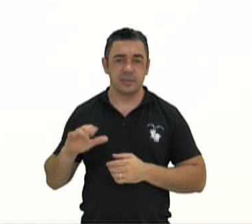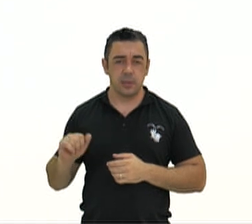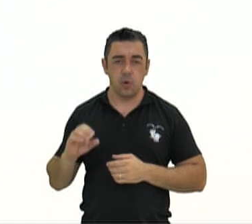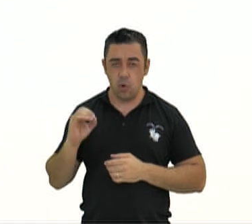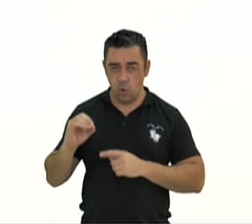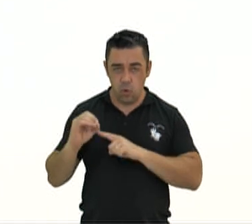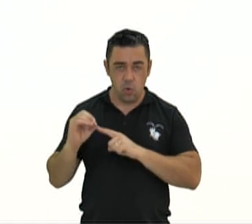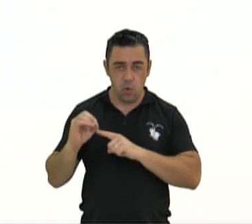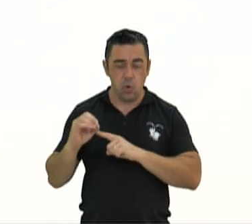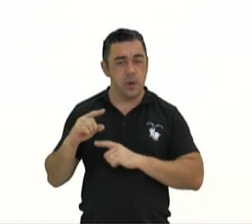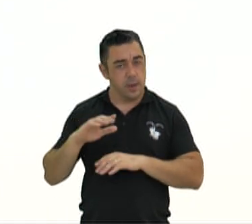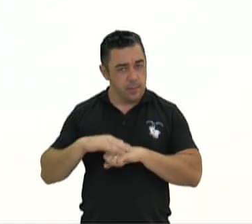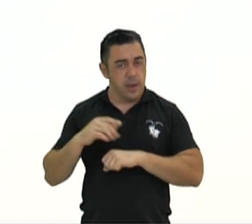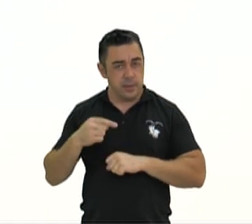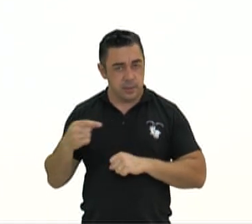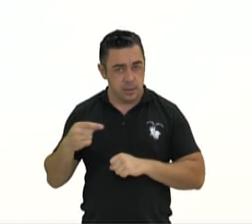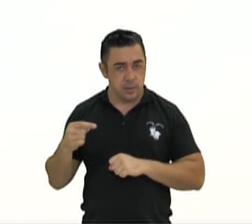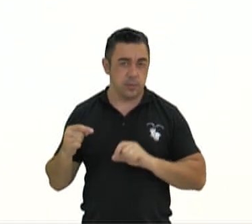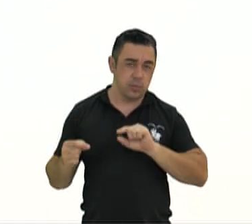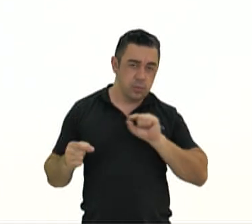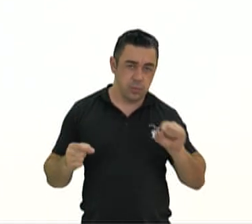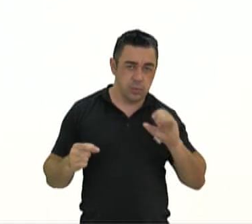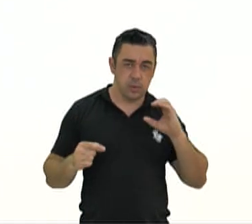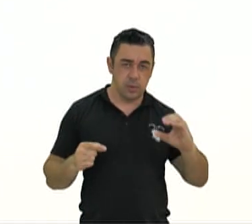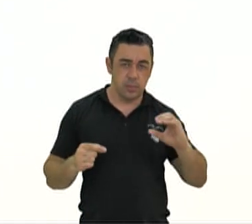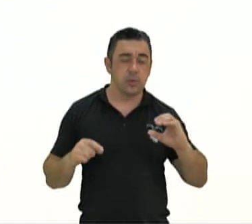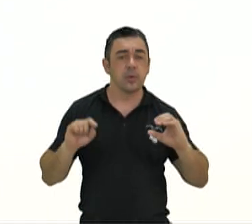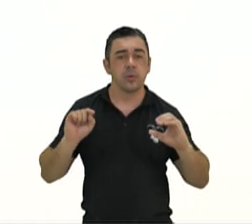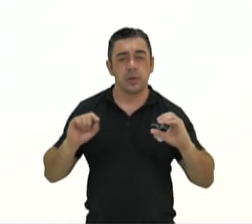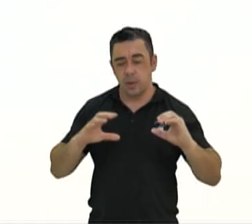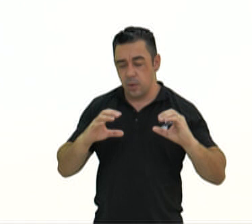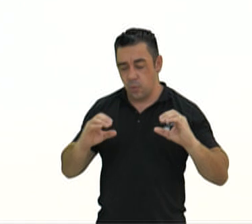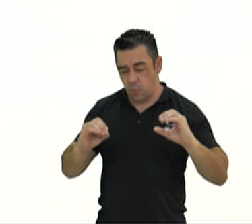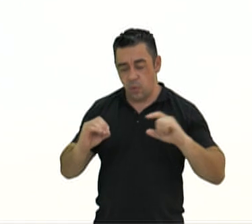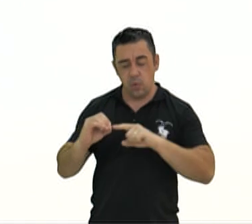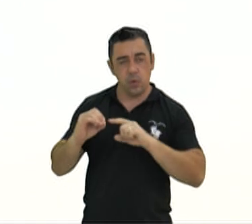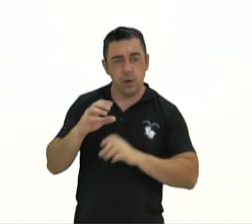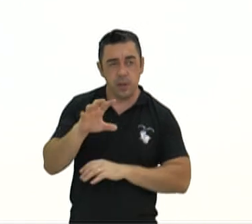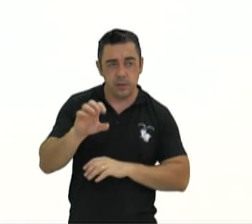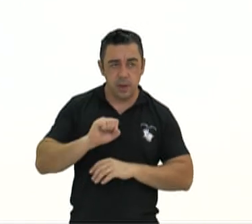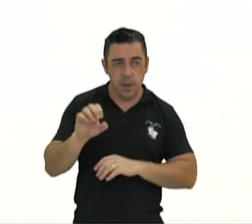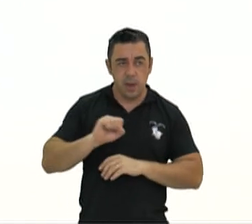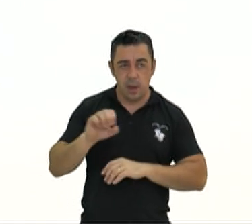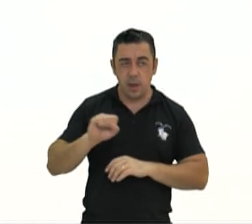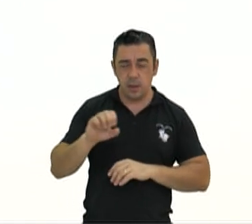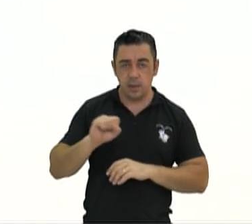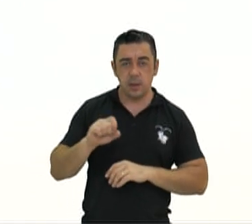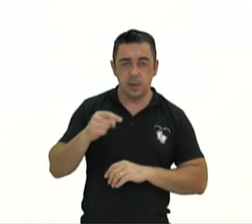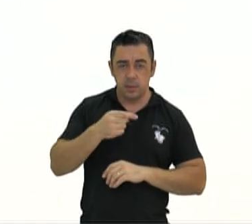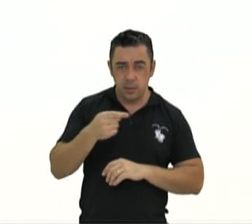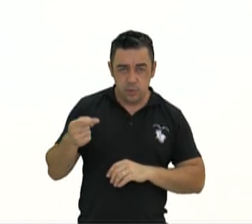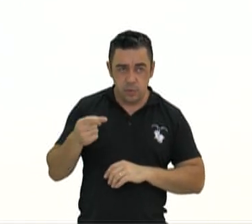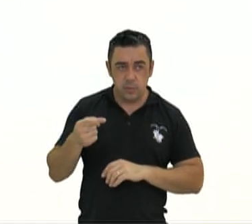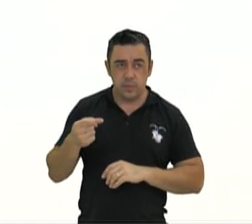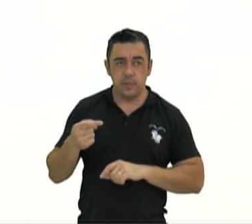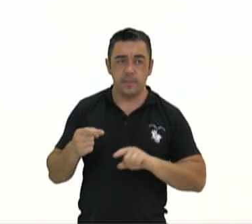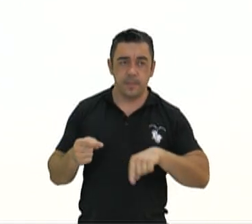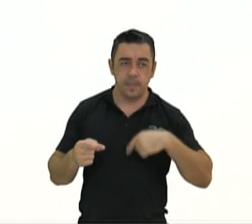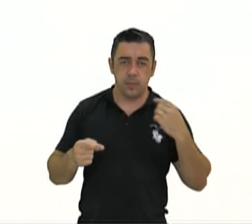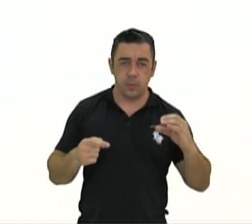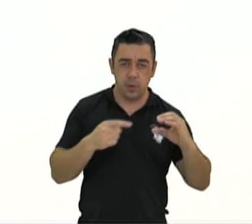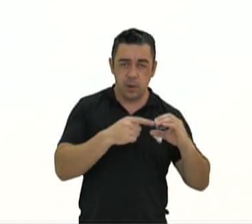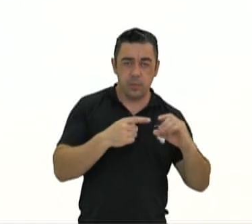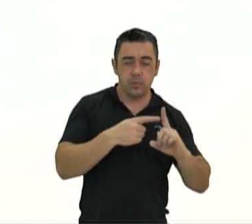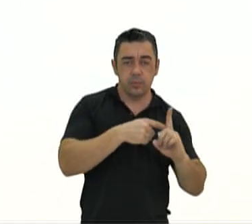oxigênio é mais eletronegativo que o carbono, o oxigênio atrai esse elétron, ficando negativo, o carbono positivo.